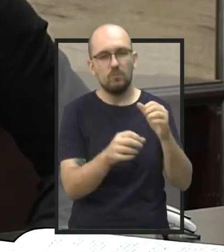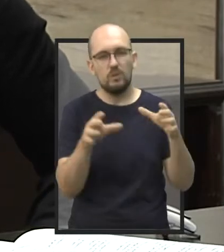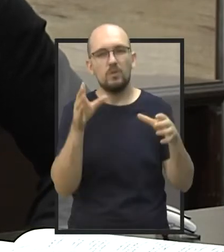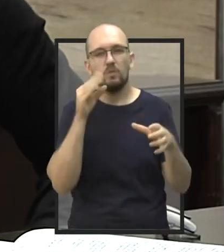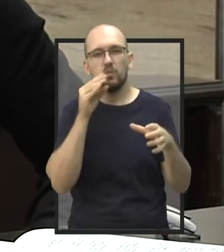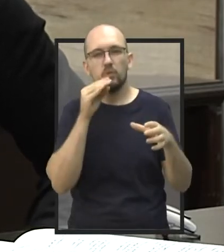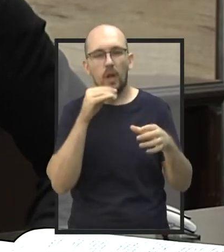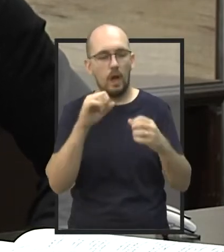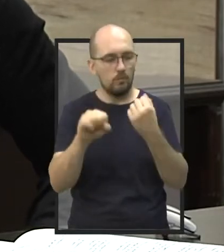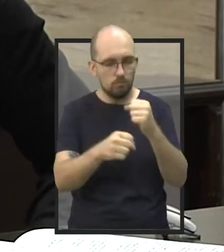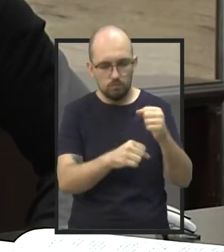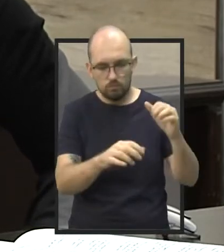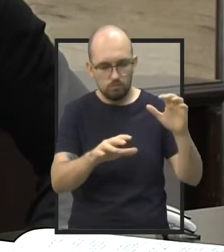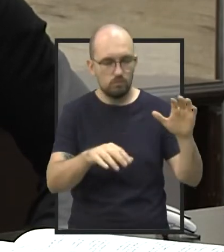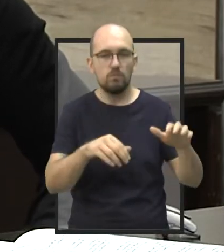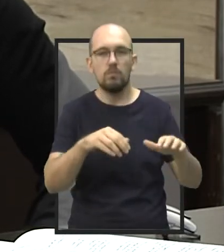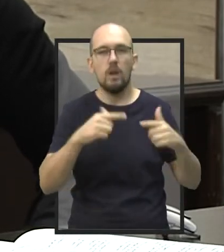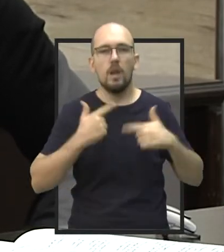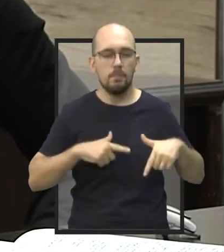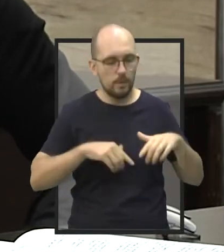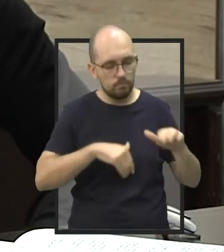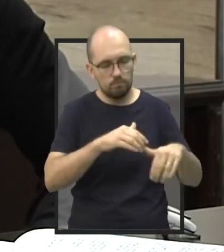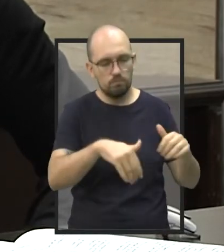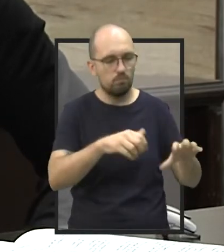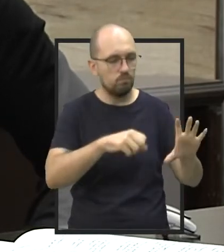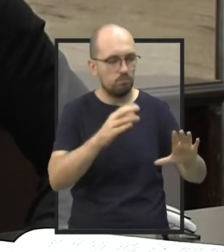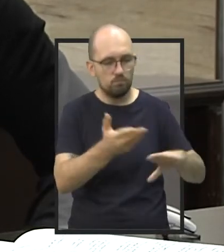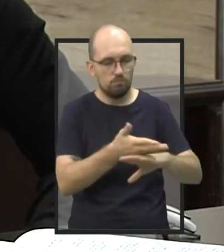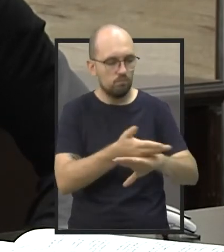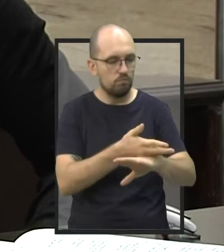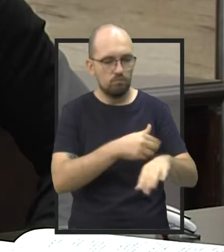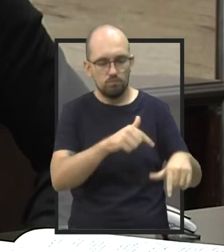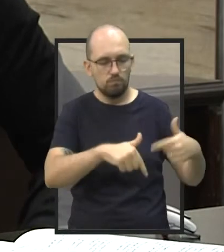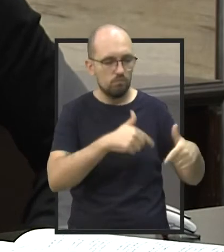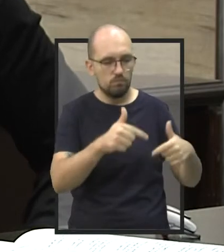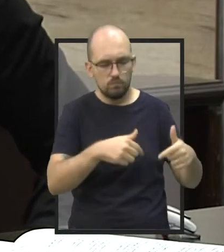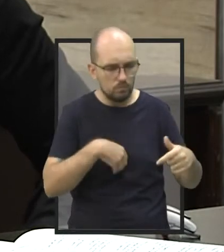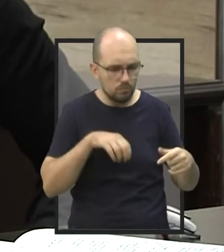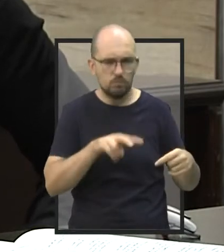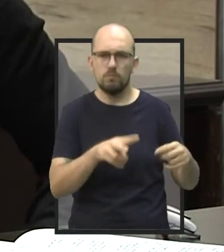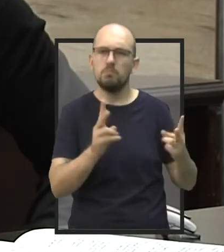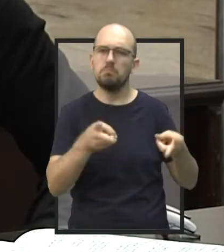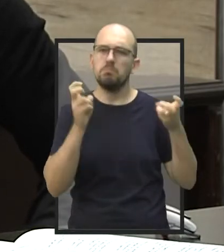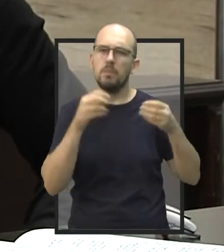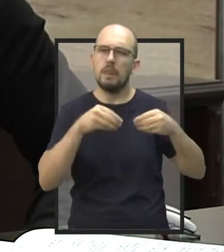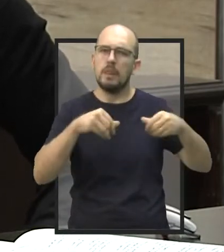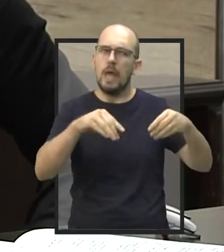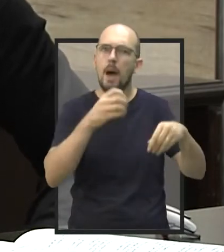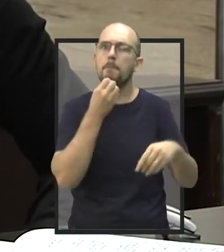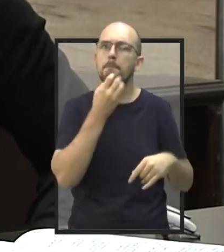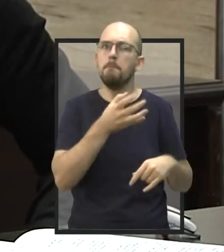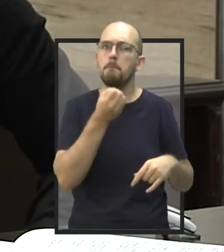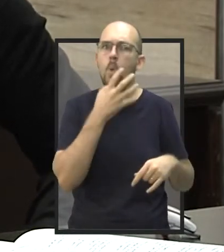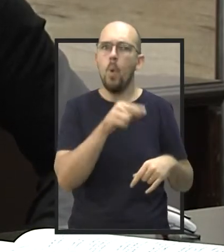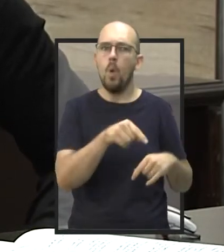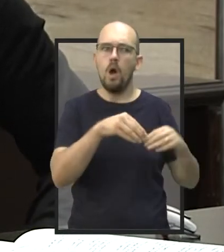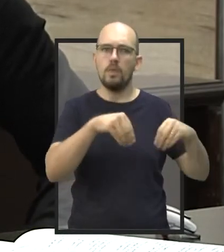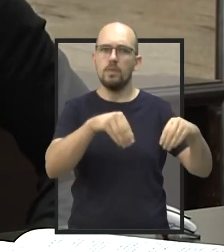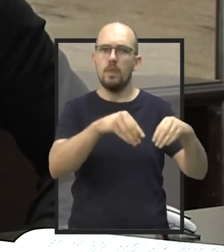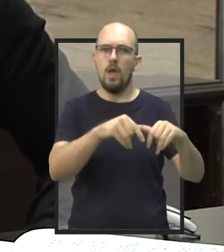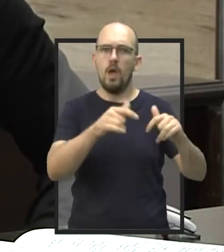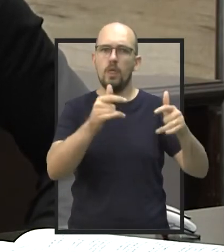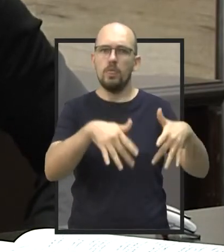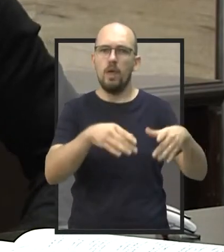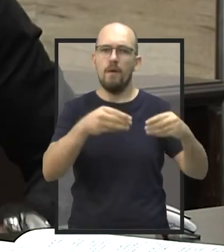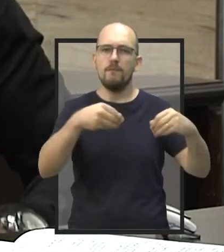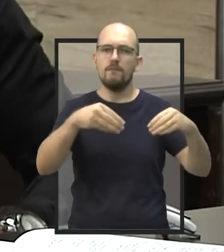gente percebeu que a terra, né, o local que a gente estava limpando, é uma terra frutífera, boa, uma terra que tem bastante resto de sobra